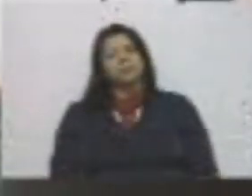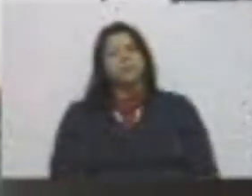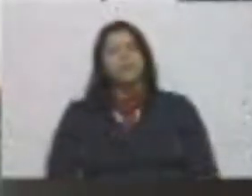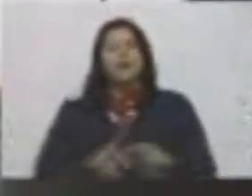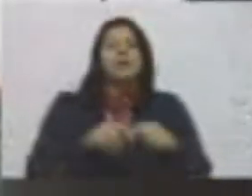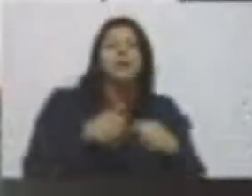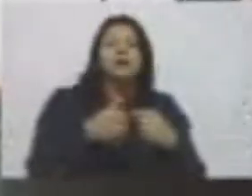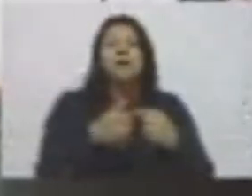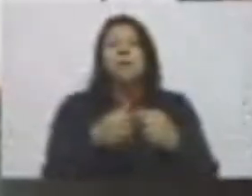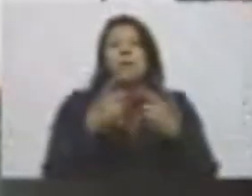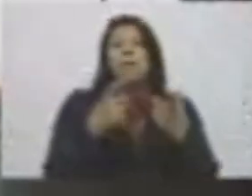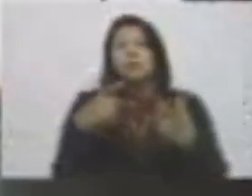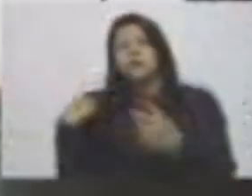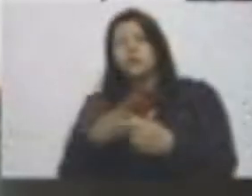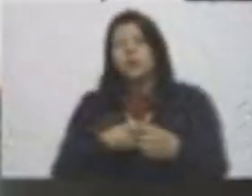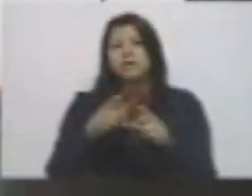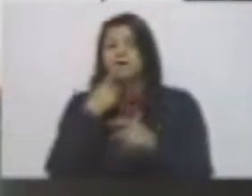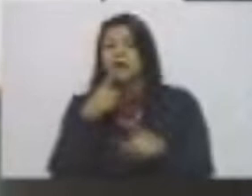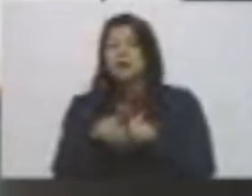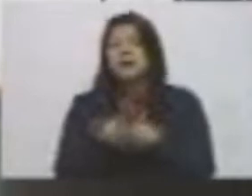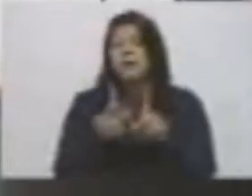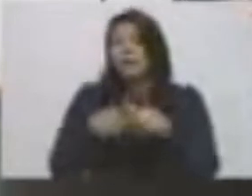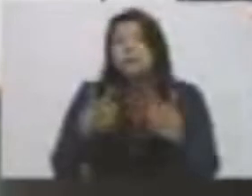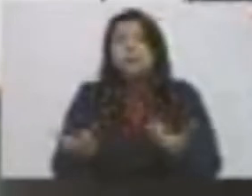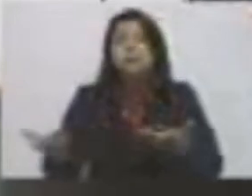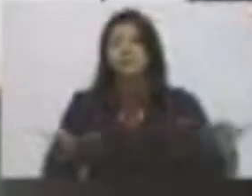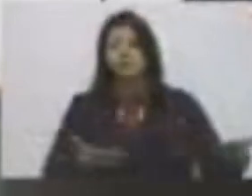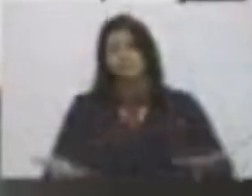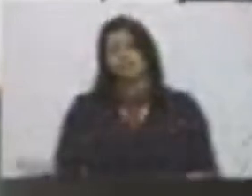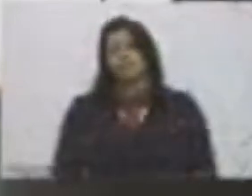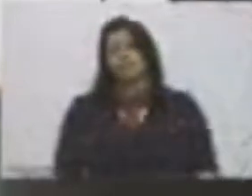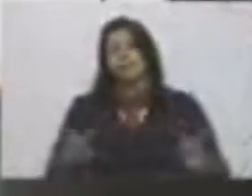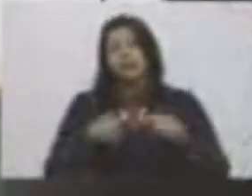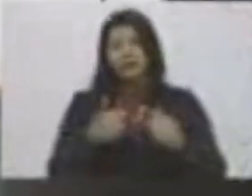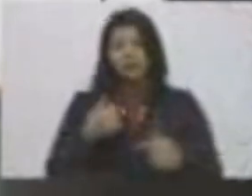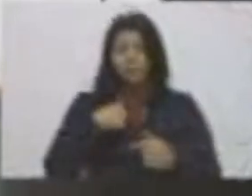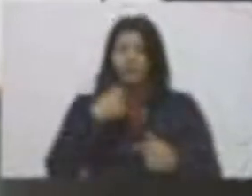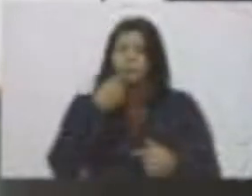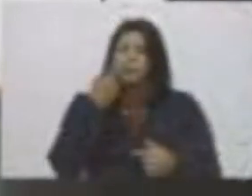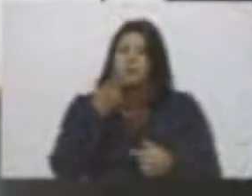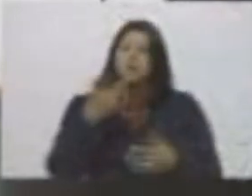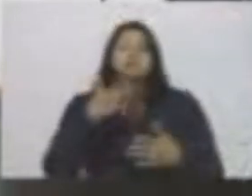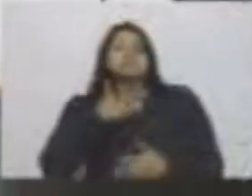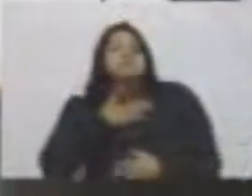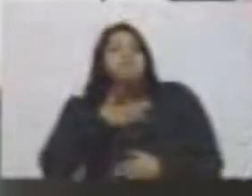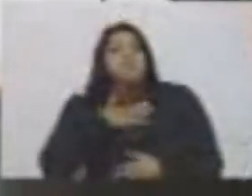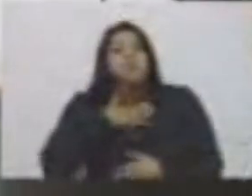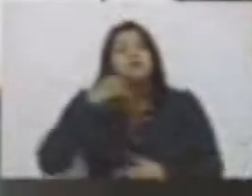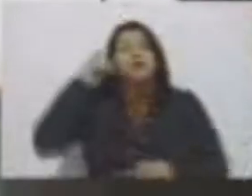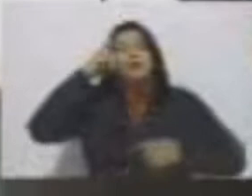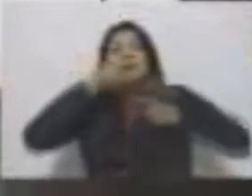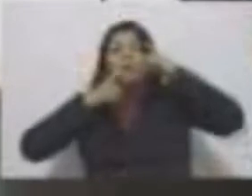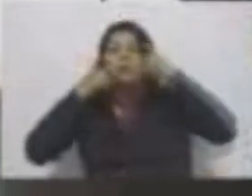é onde muito do pagamento do salário dos servidores é feito. Então, era essa a